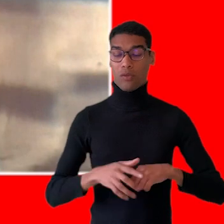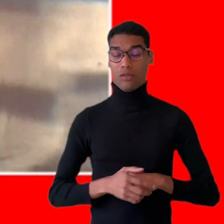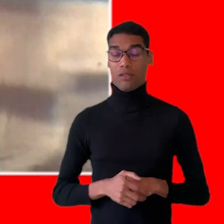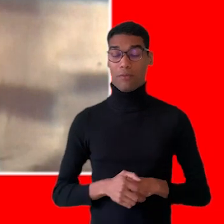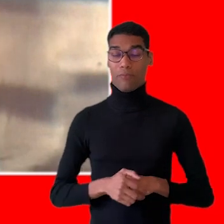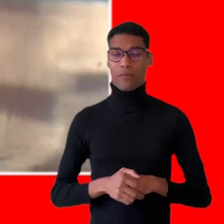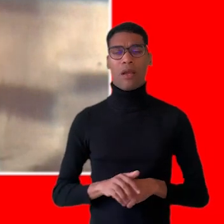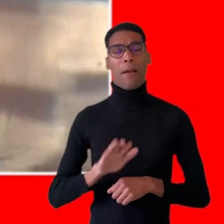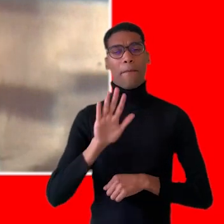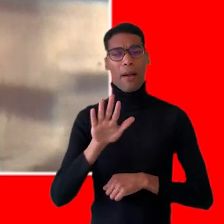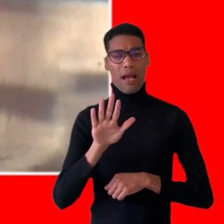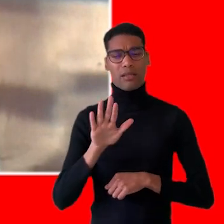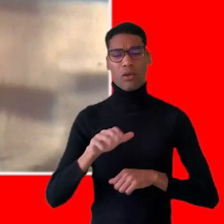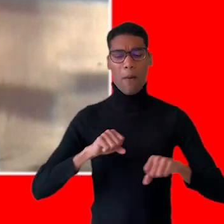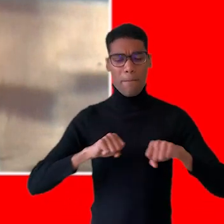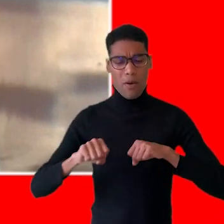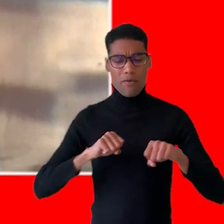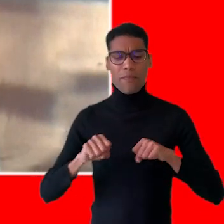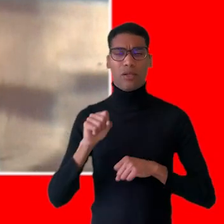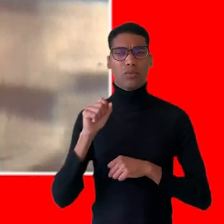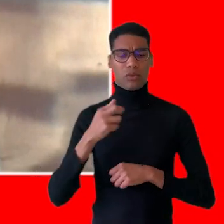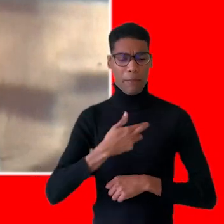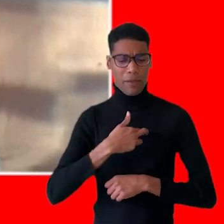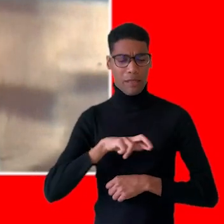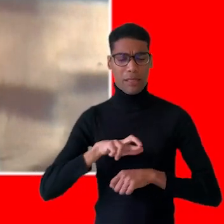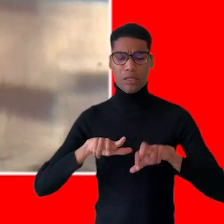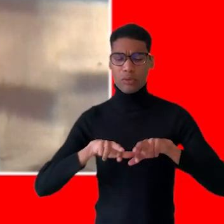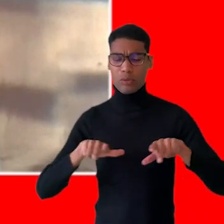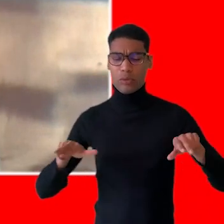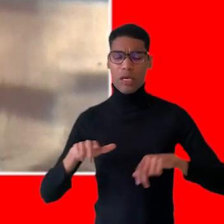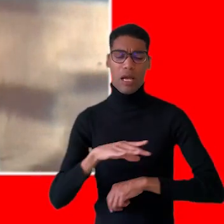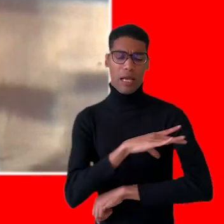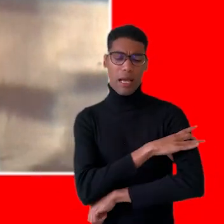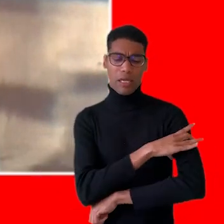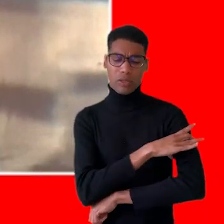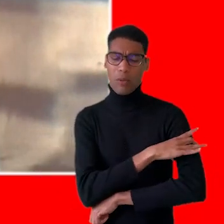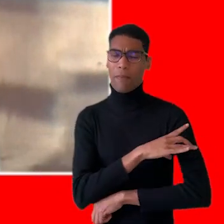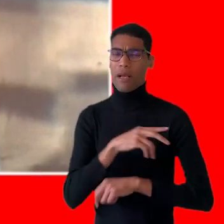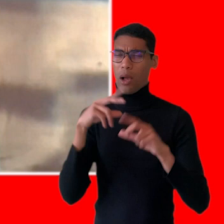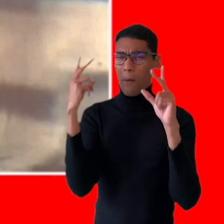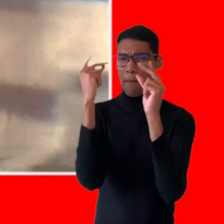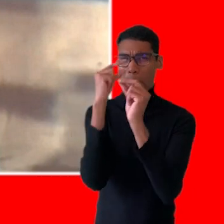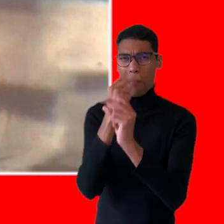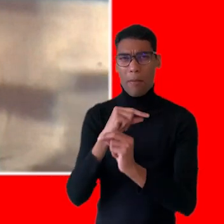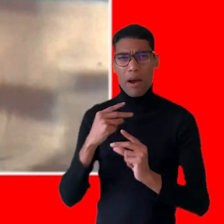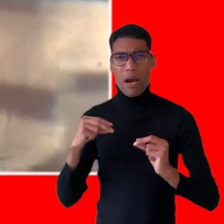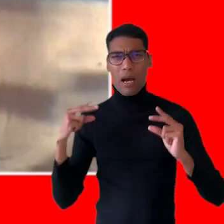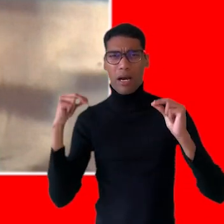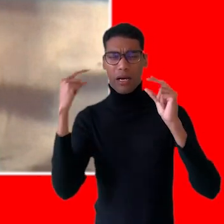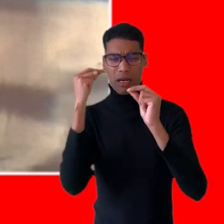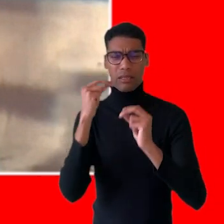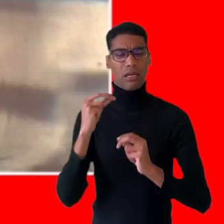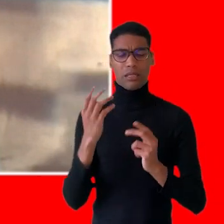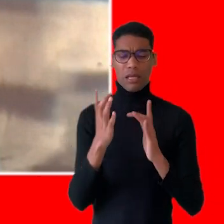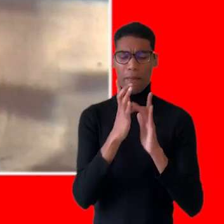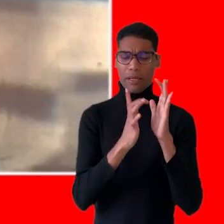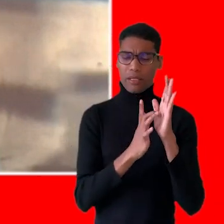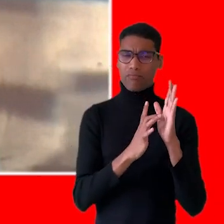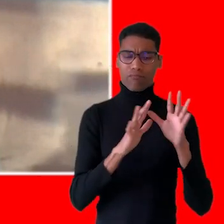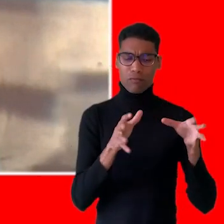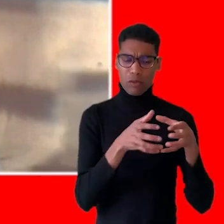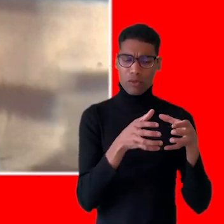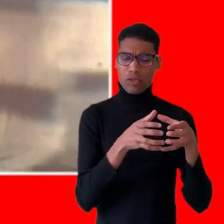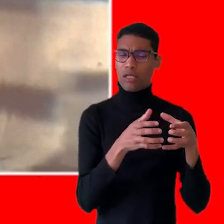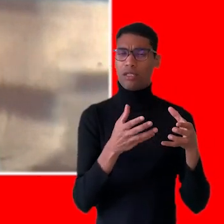um movimento multirreligioso que envolvia candomblé, umbanda, cristianismo